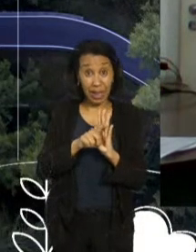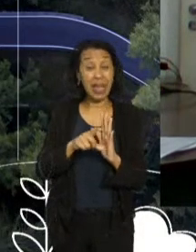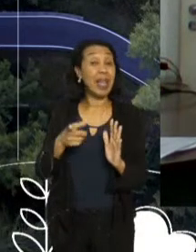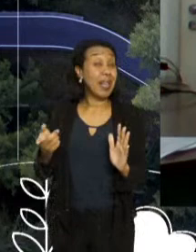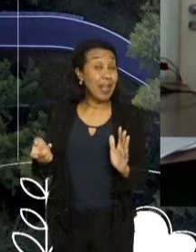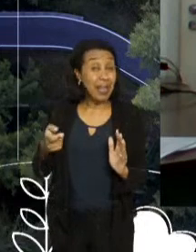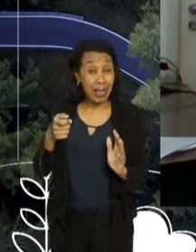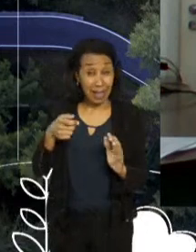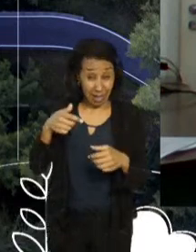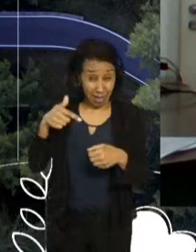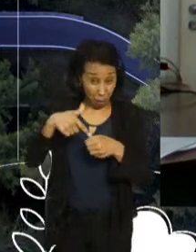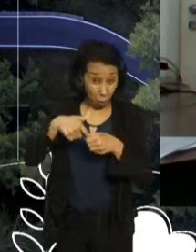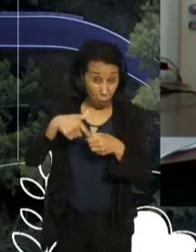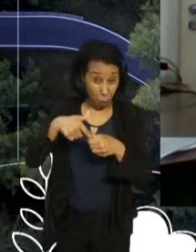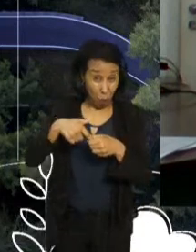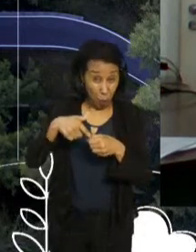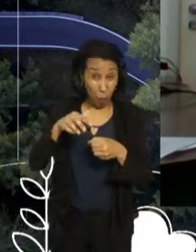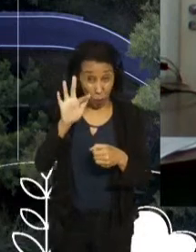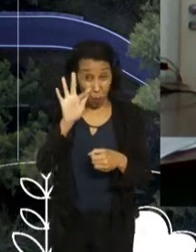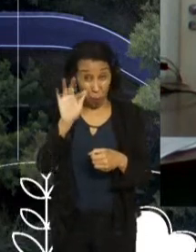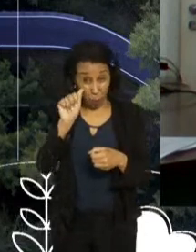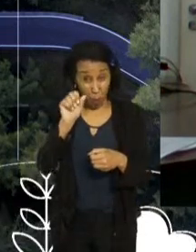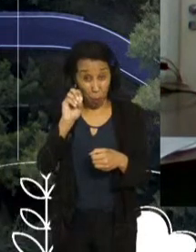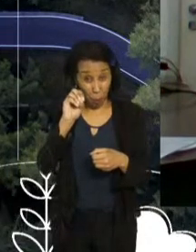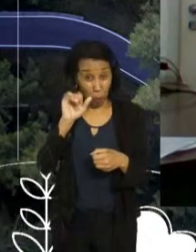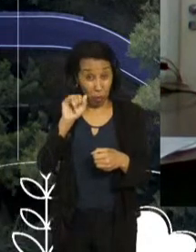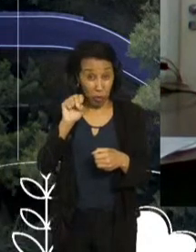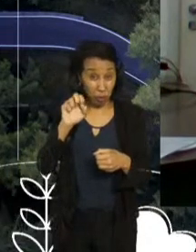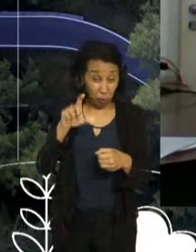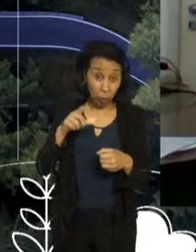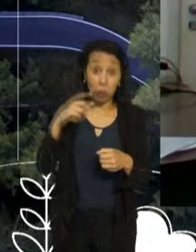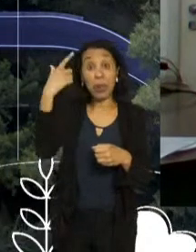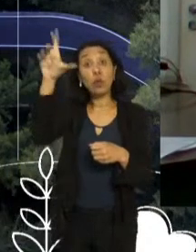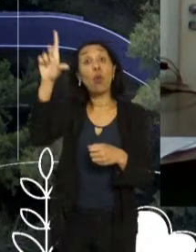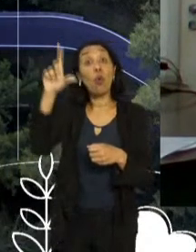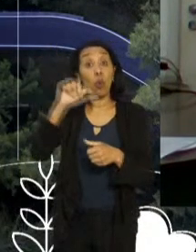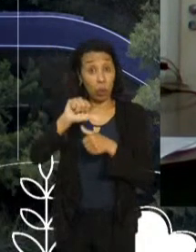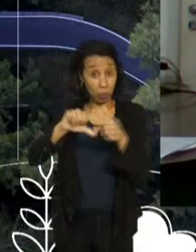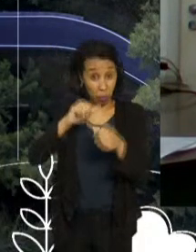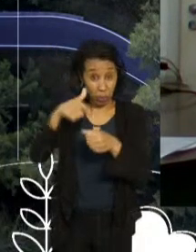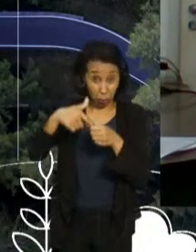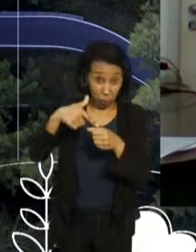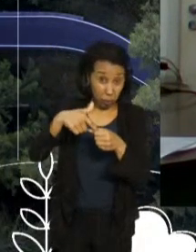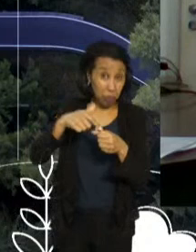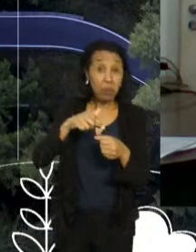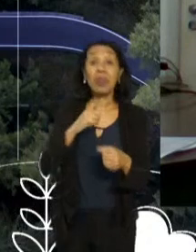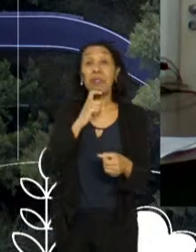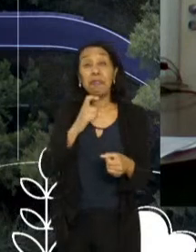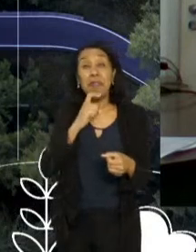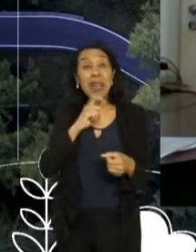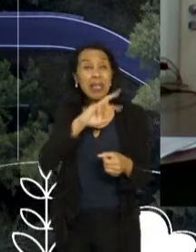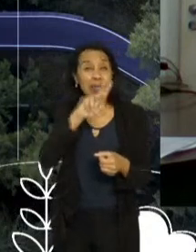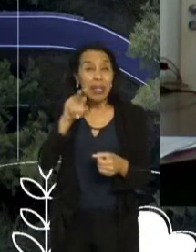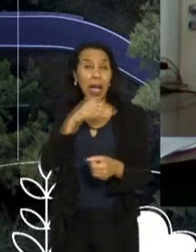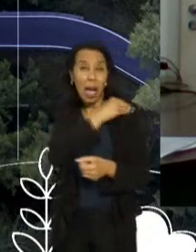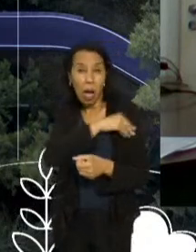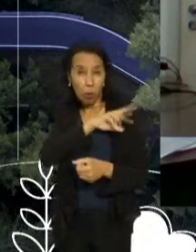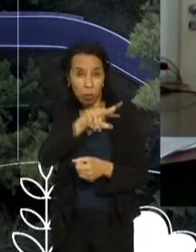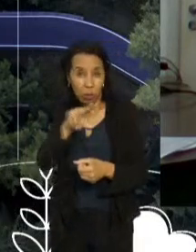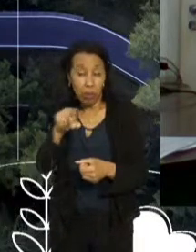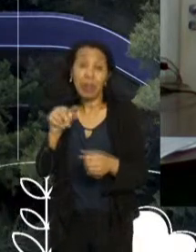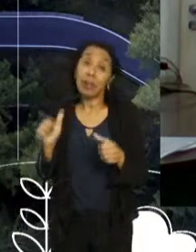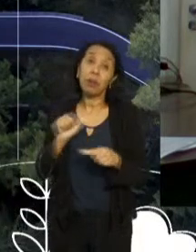estímulo para o transporte, digamos, usando combustíveis alternativos de fabricação, ela foi adiada,